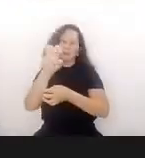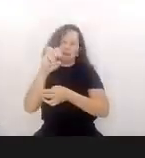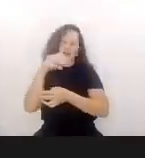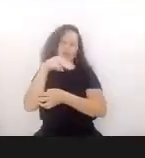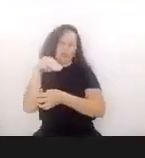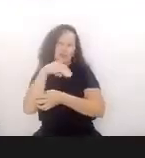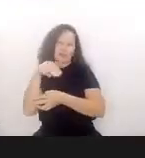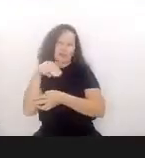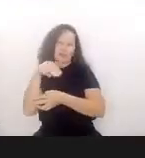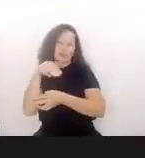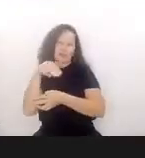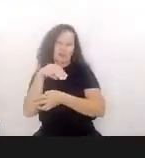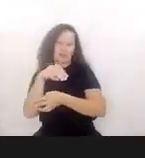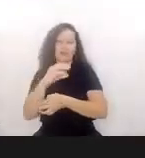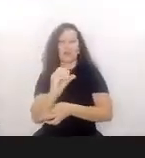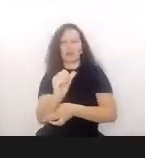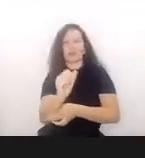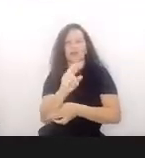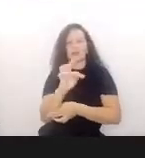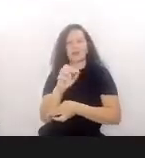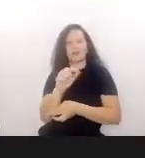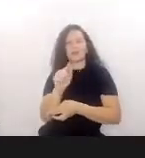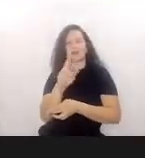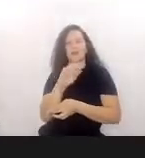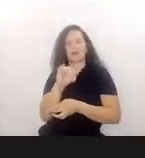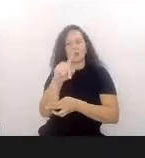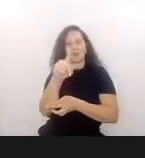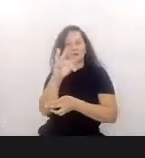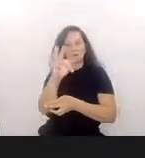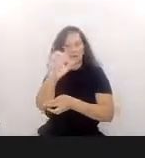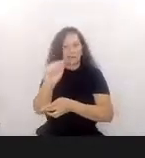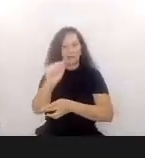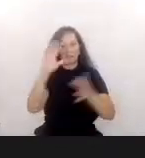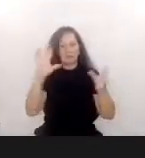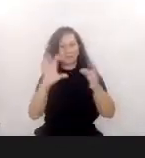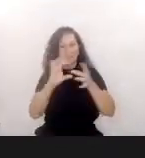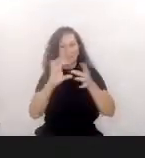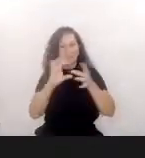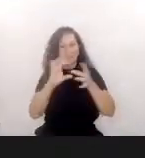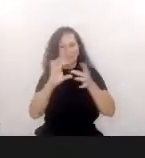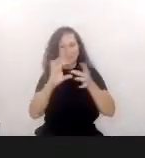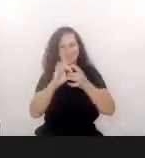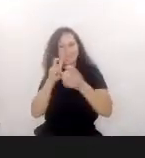Fortalecer a Democracia. Eu vou tocar um teaser de um minuto para vocês.